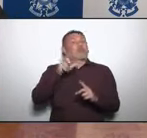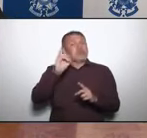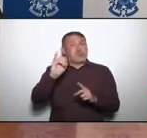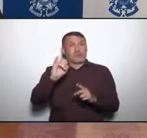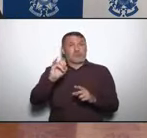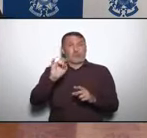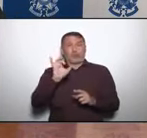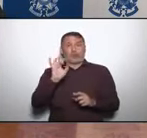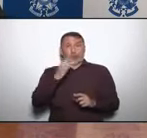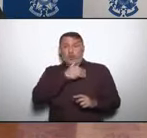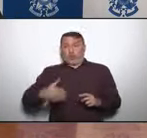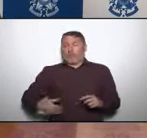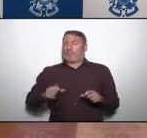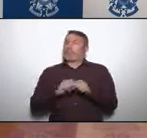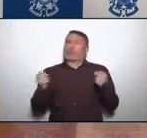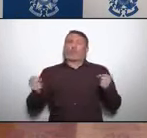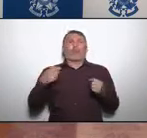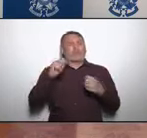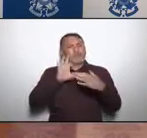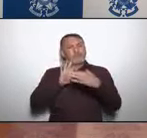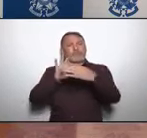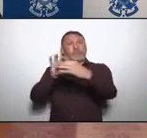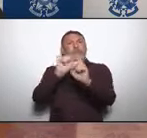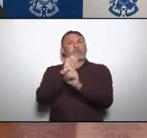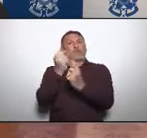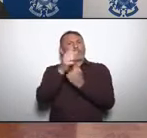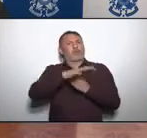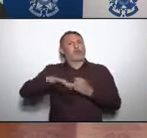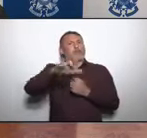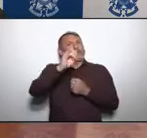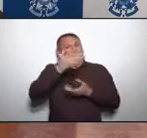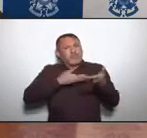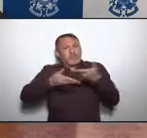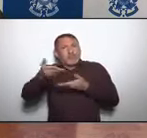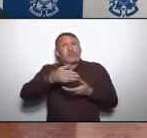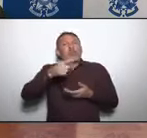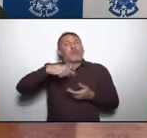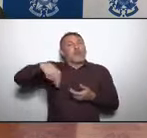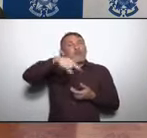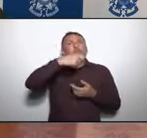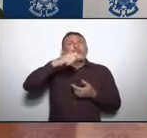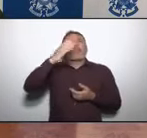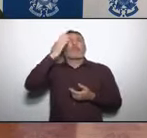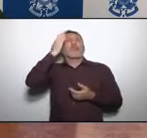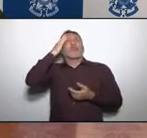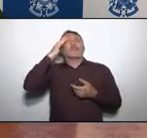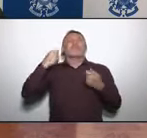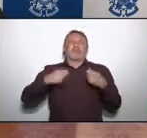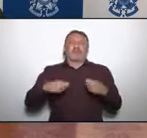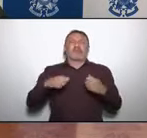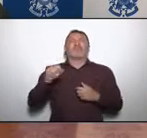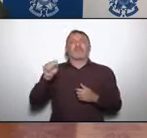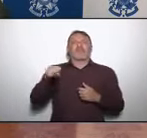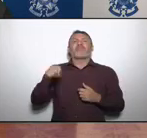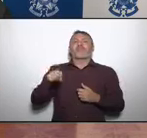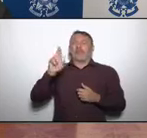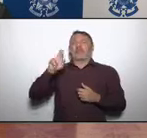das pessoas, nós temos a colaboração de muita gente, mas se as pessoas não entenderem essa necessidade, achar que